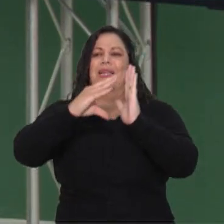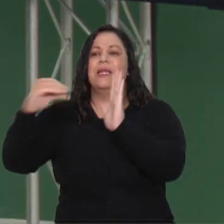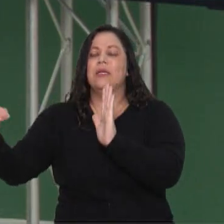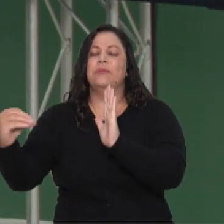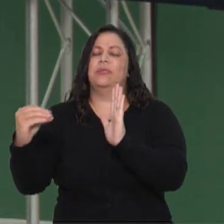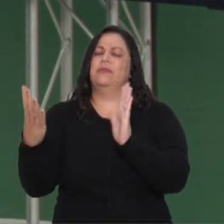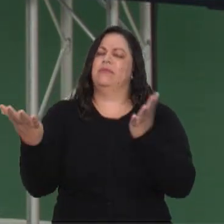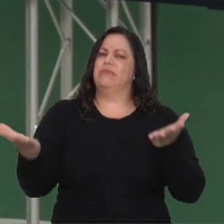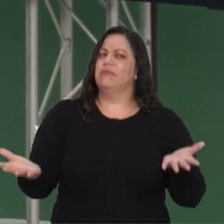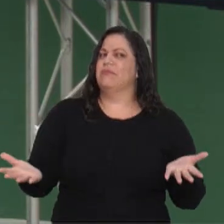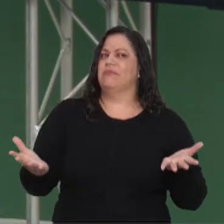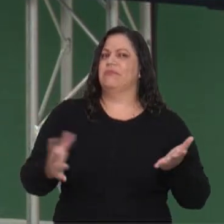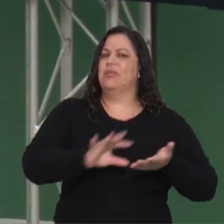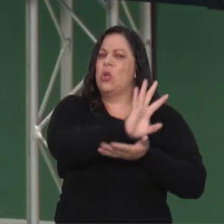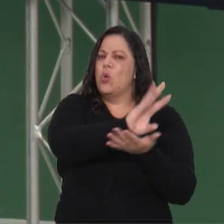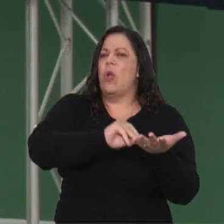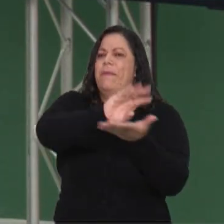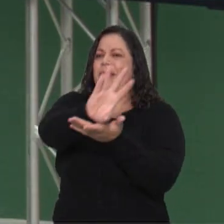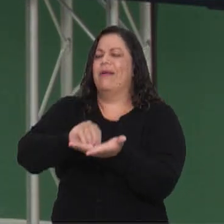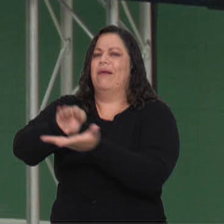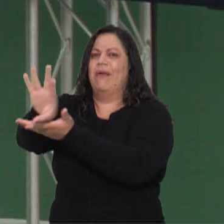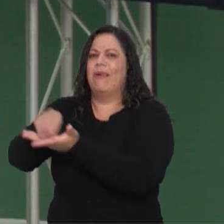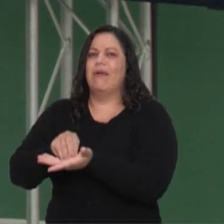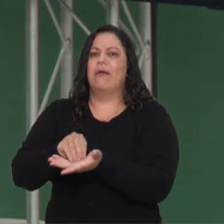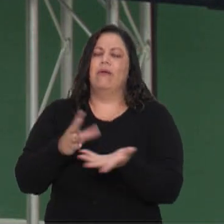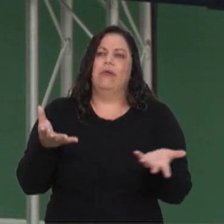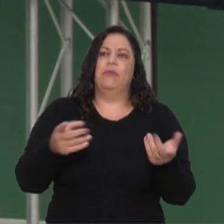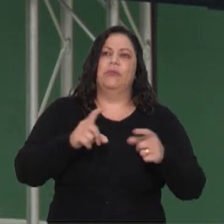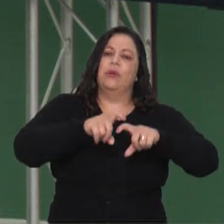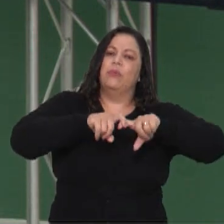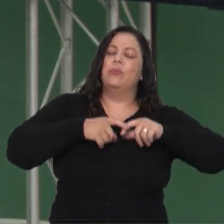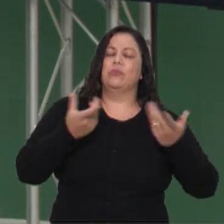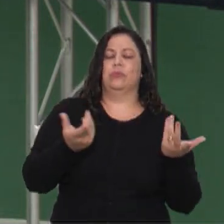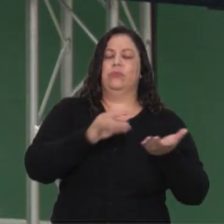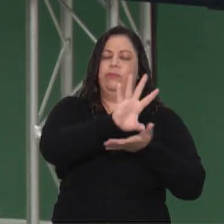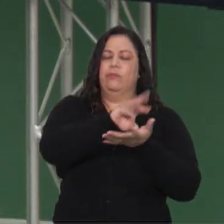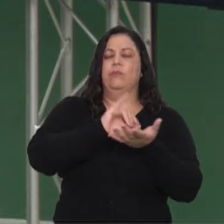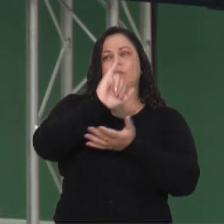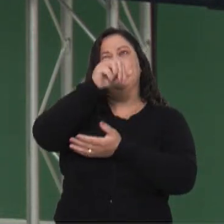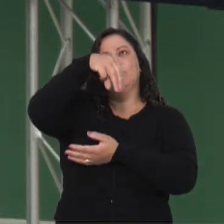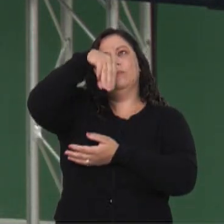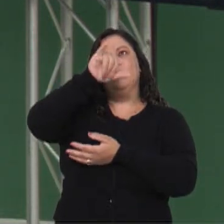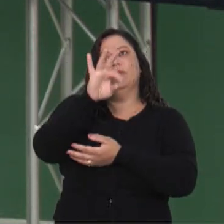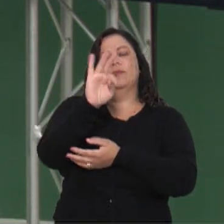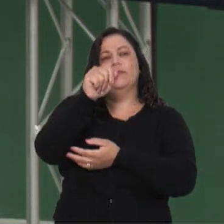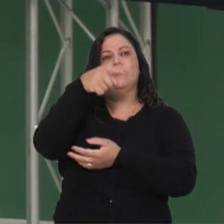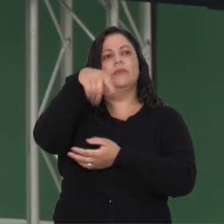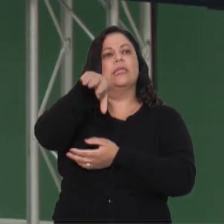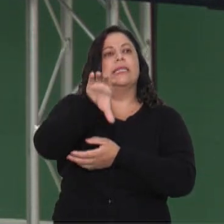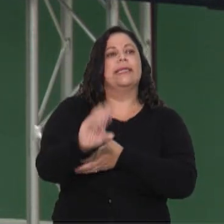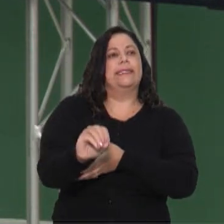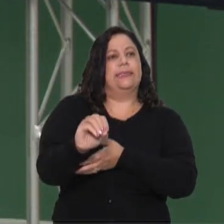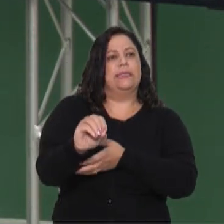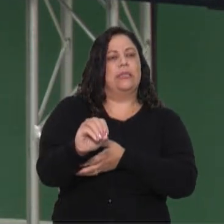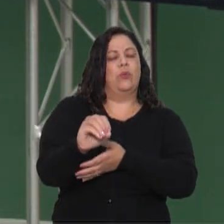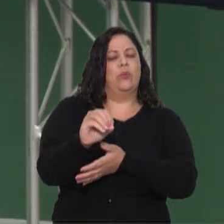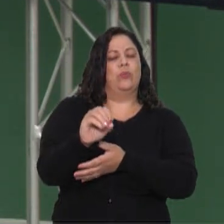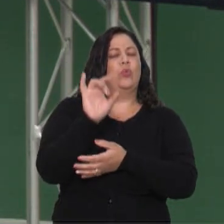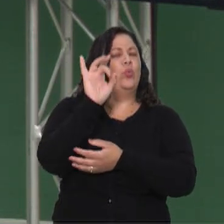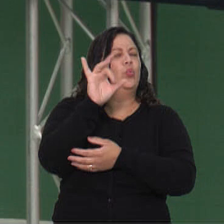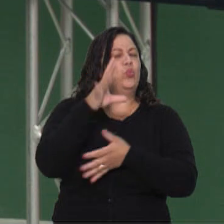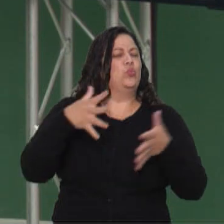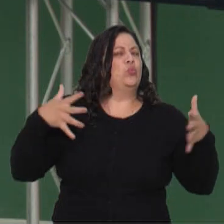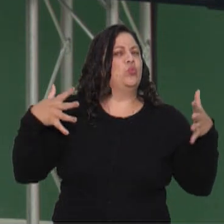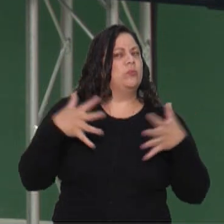imitação, cópia da cópia. Por isso a palavra imitação aparece aqui. A imitação só causa mais